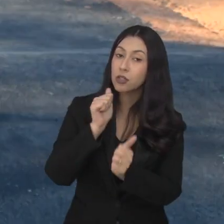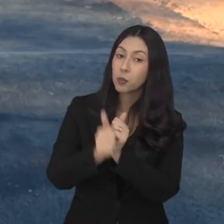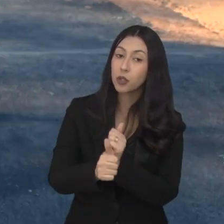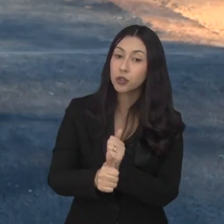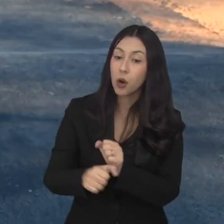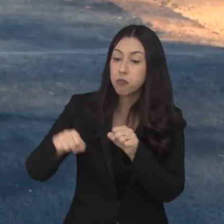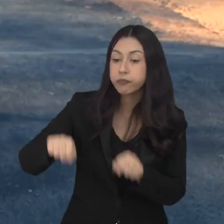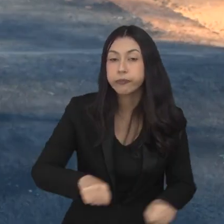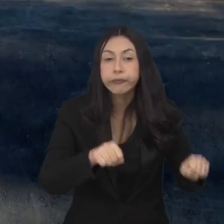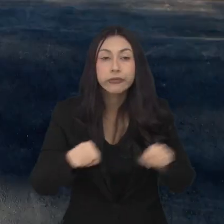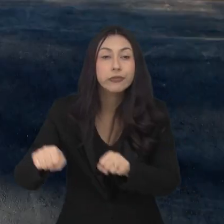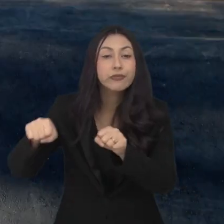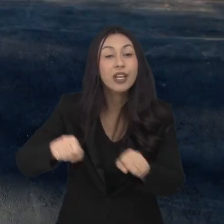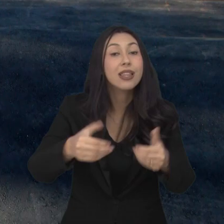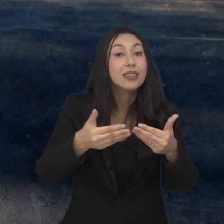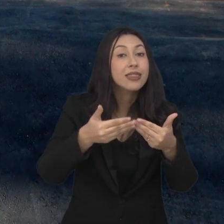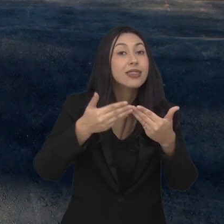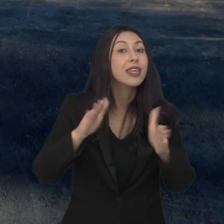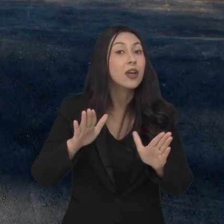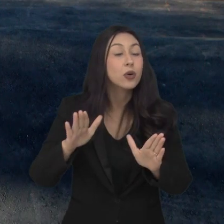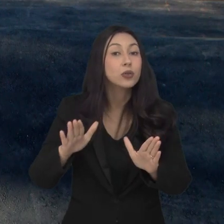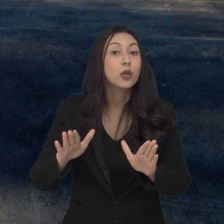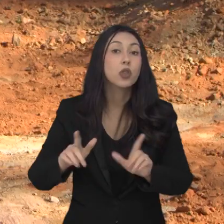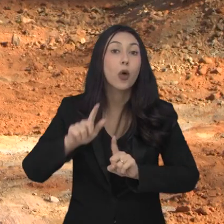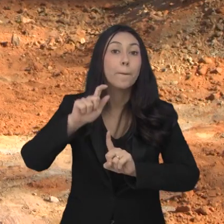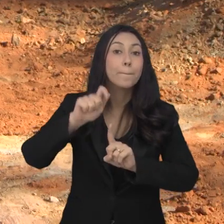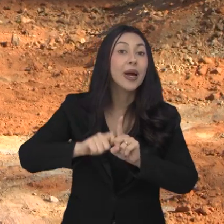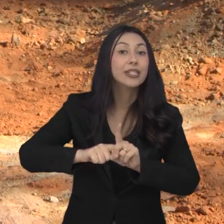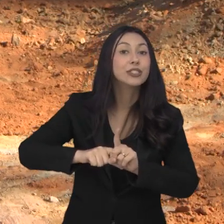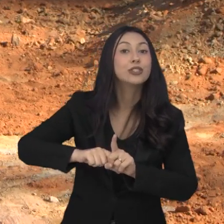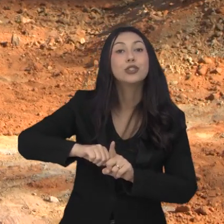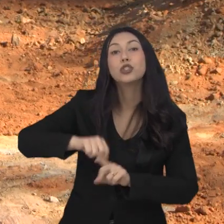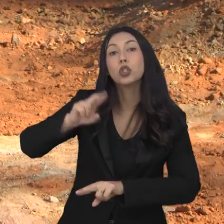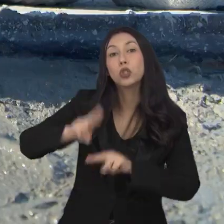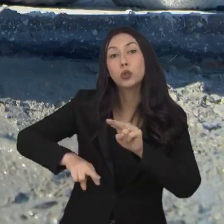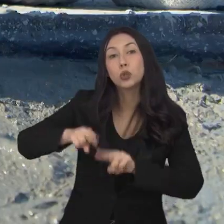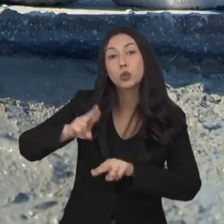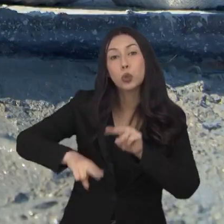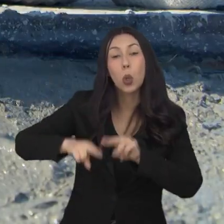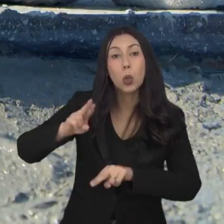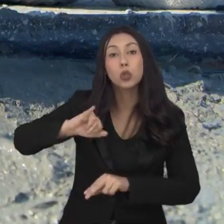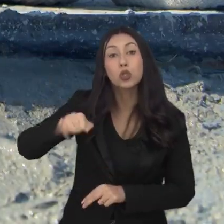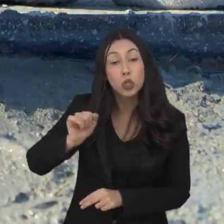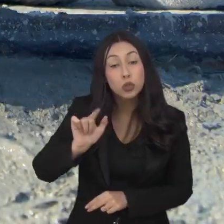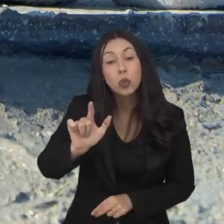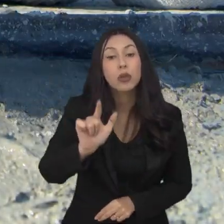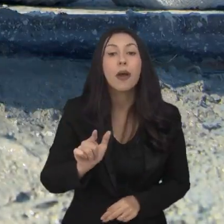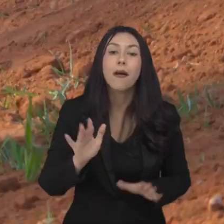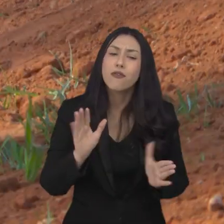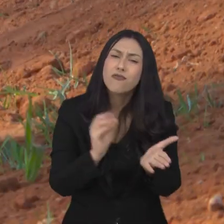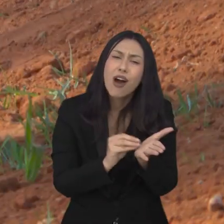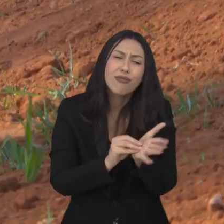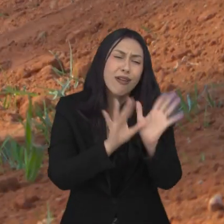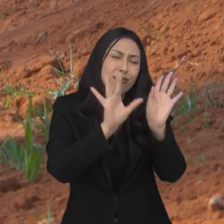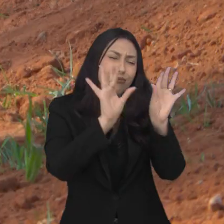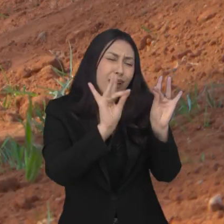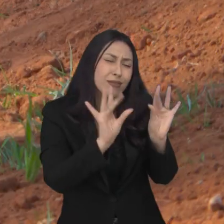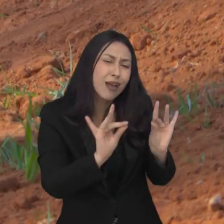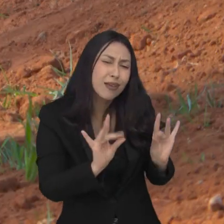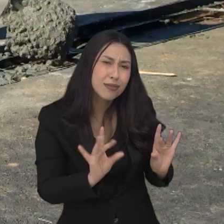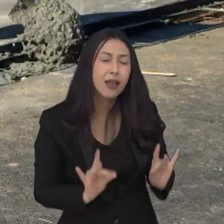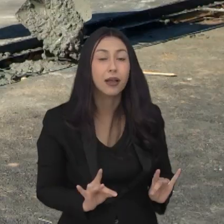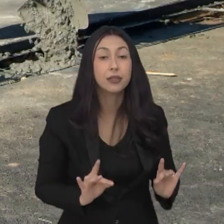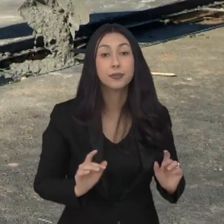secretária de esportes da cidade, a pista deve ser inaugurada na segunda quinzena de julho. Faltam alguns retoques finais, como a grama ao redor